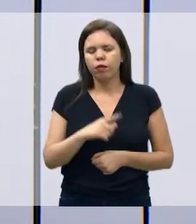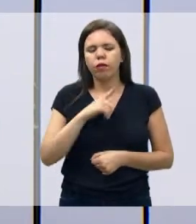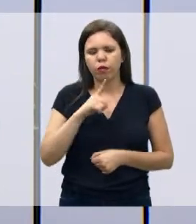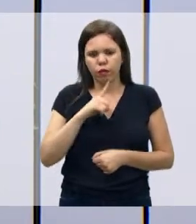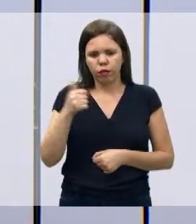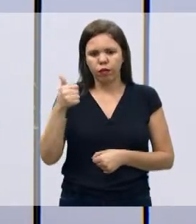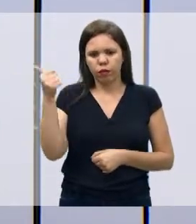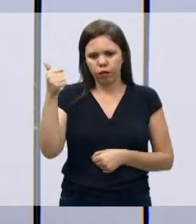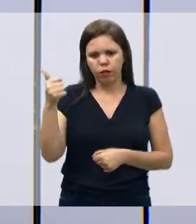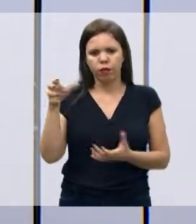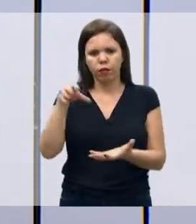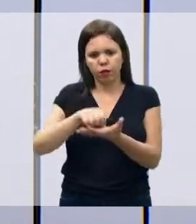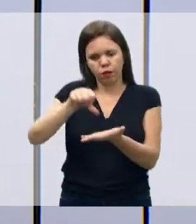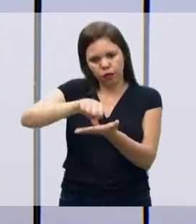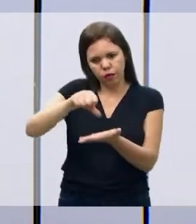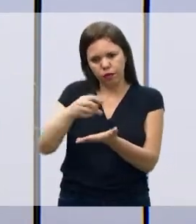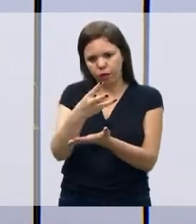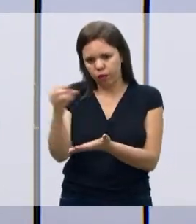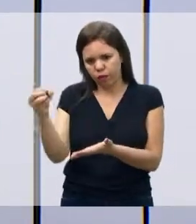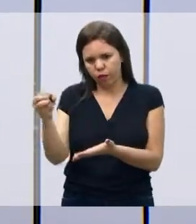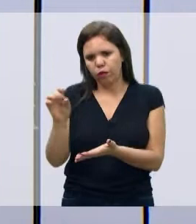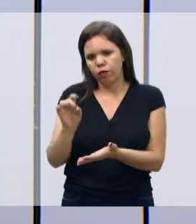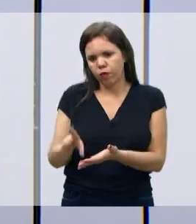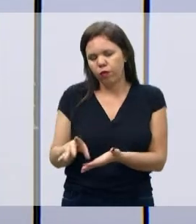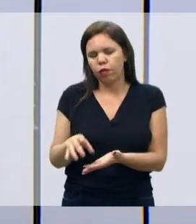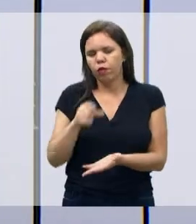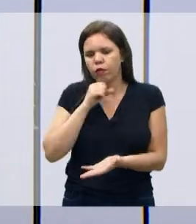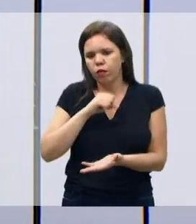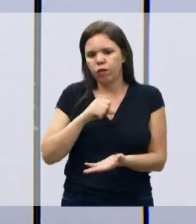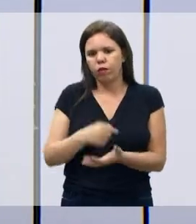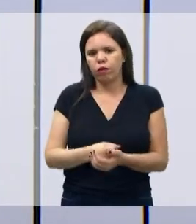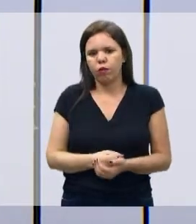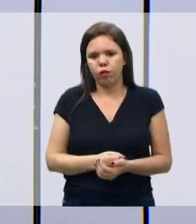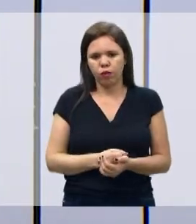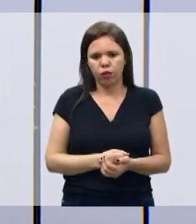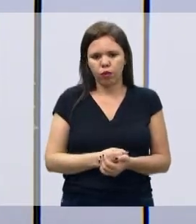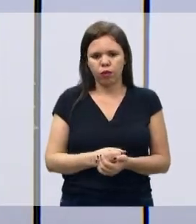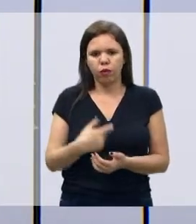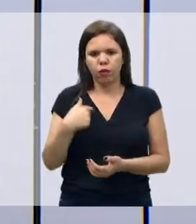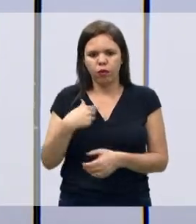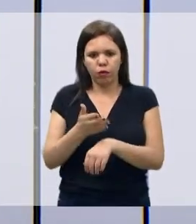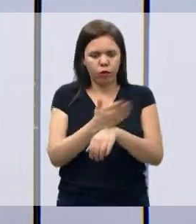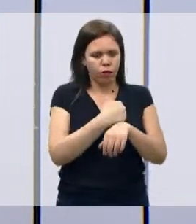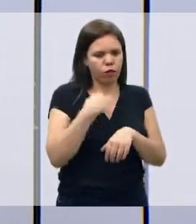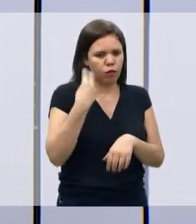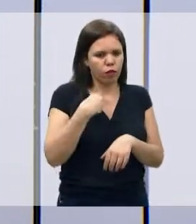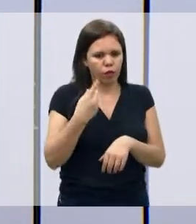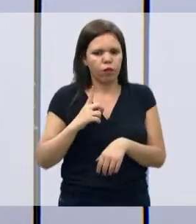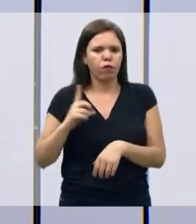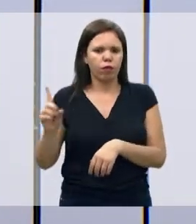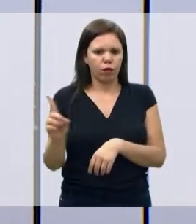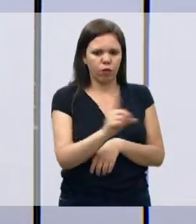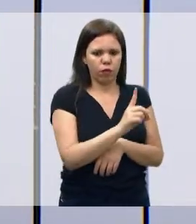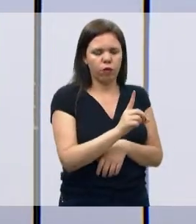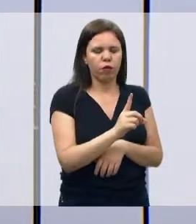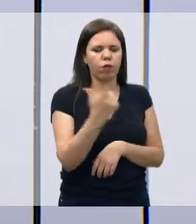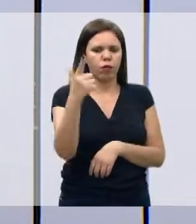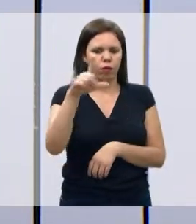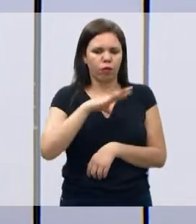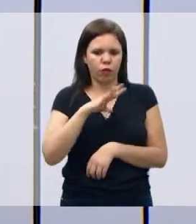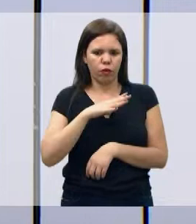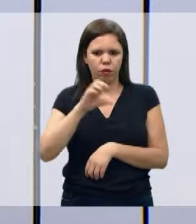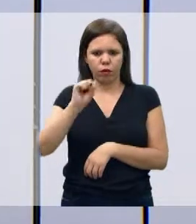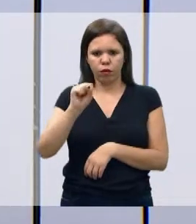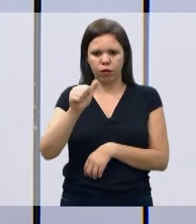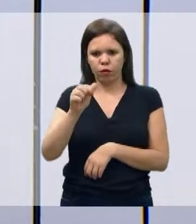essa primeira unidade, seja com 30 idosos. Eu, antes de ser vereador, eu estive em Santa Fé do Sul,